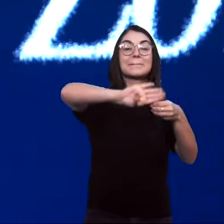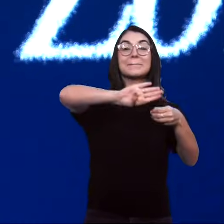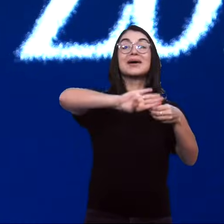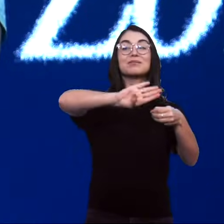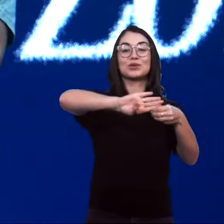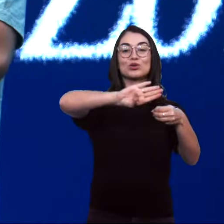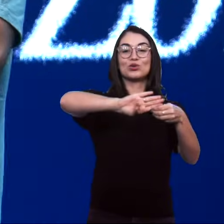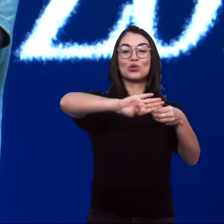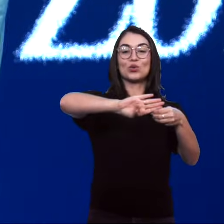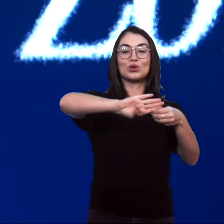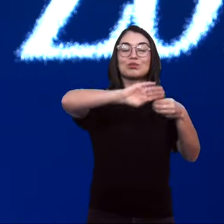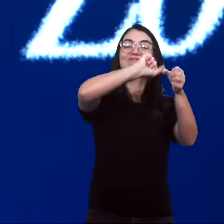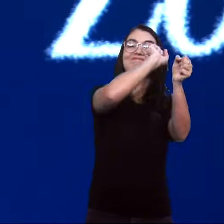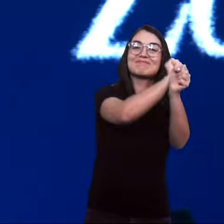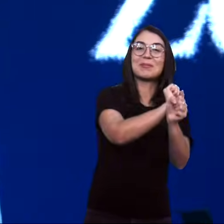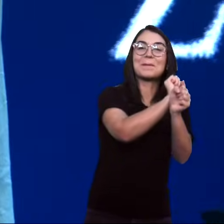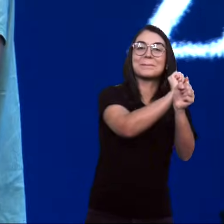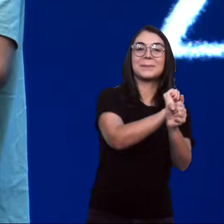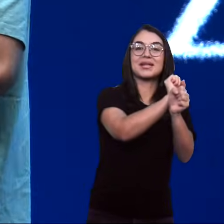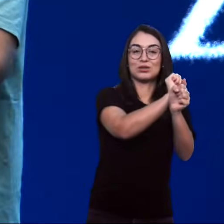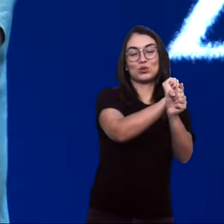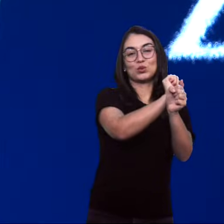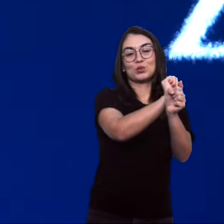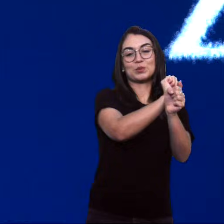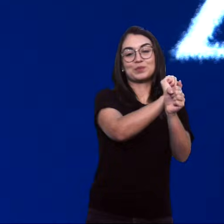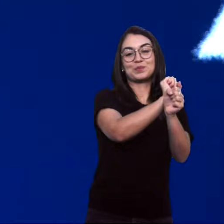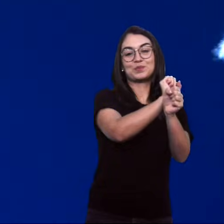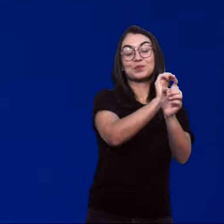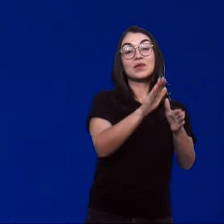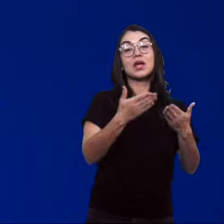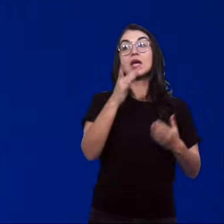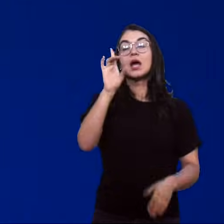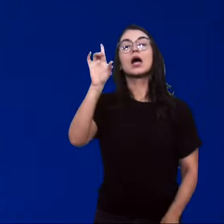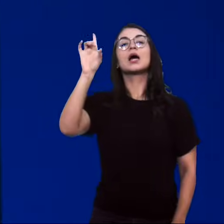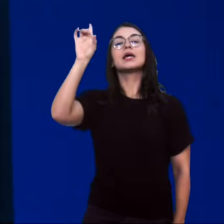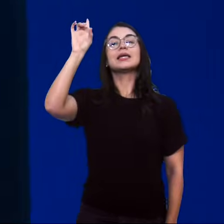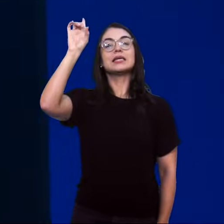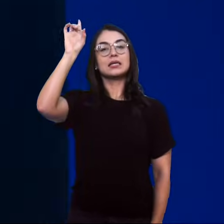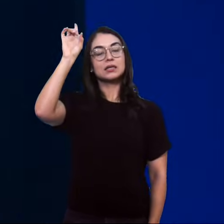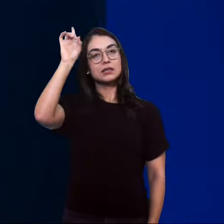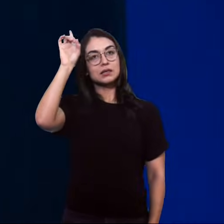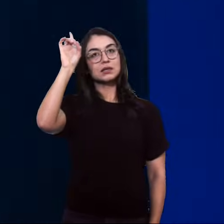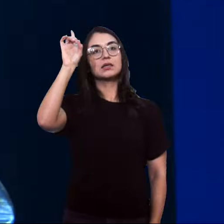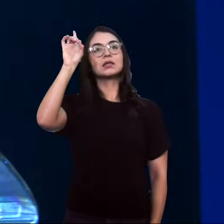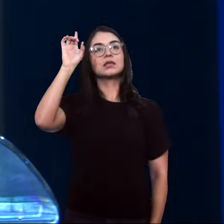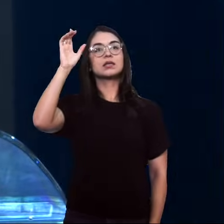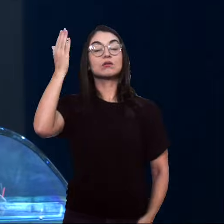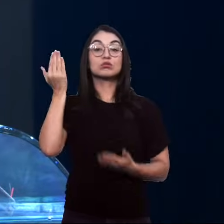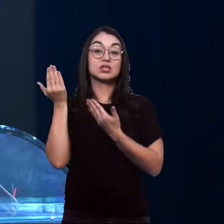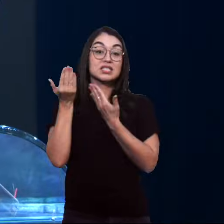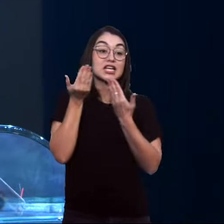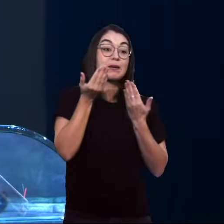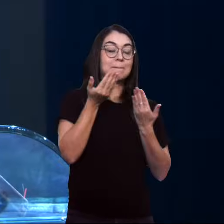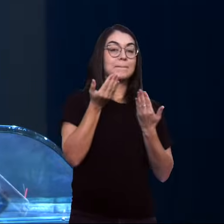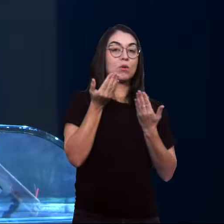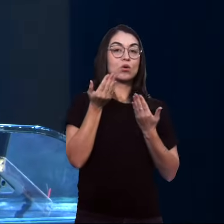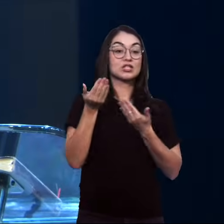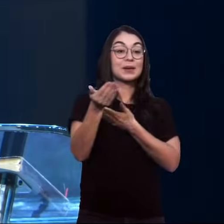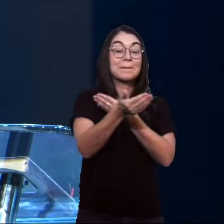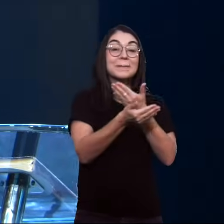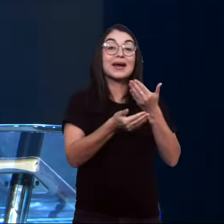eles estão lá como escravos da Babilônia. E ali Deus visita alguns profetas da Bíblia falando que um dia eles